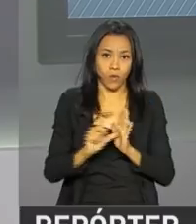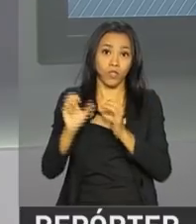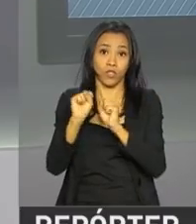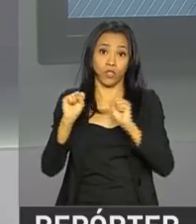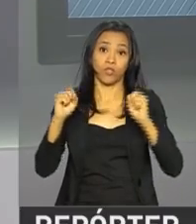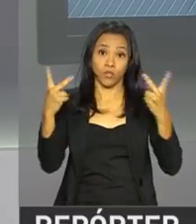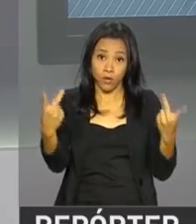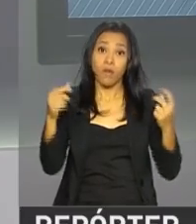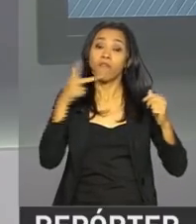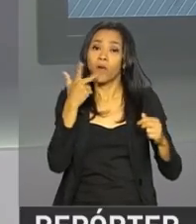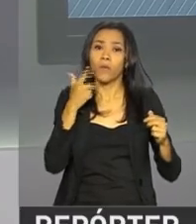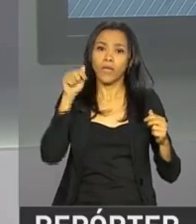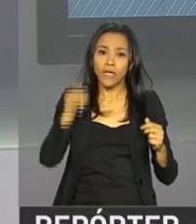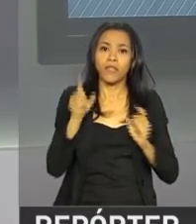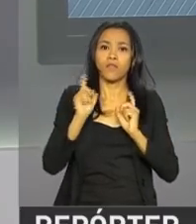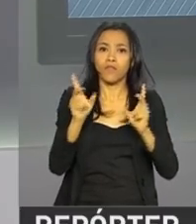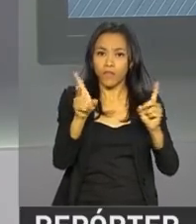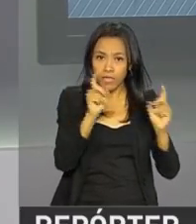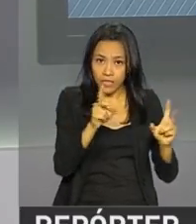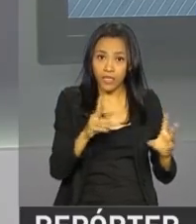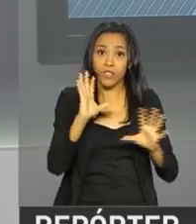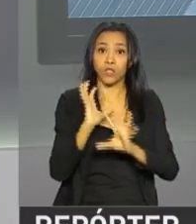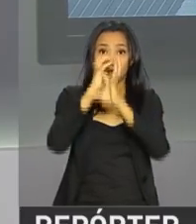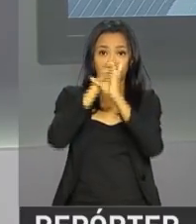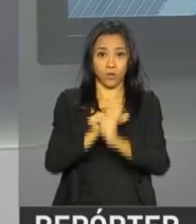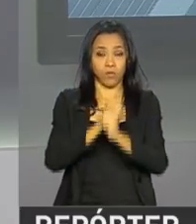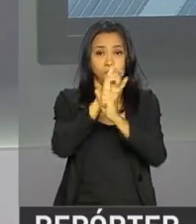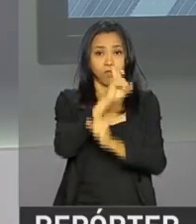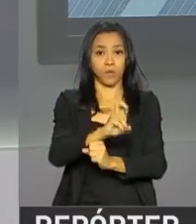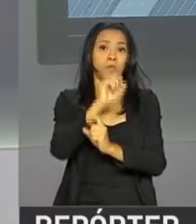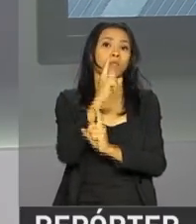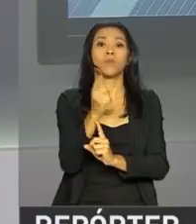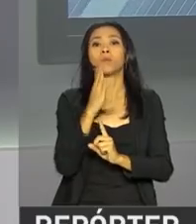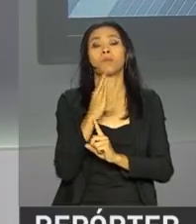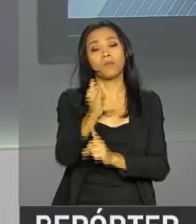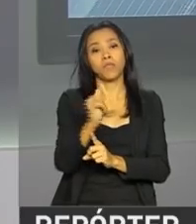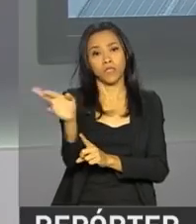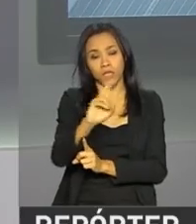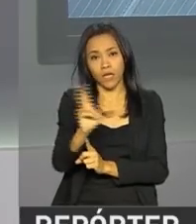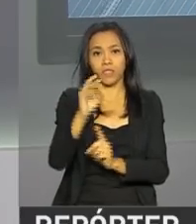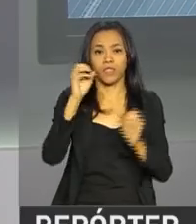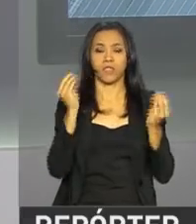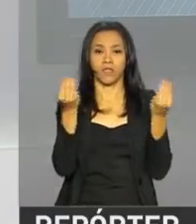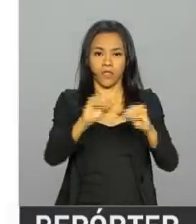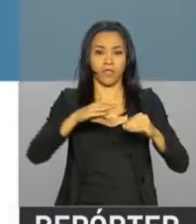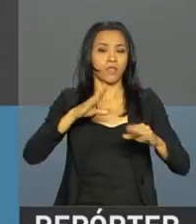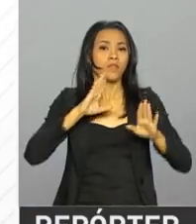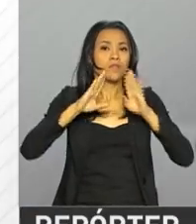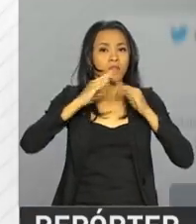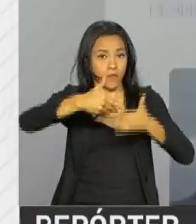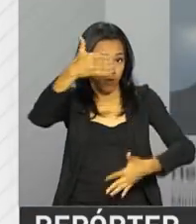as vendas nesses centros comerciais somaram mais de 51 bilhões de reais nas redes sociais ministro da